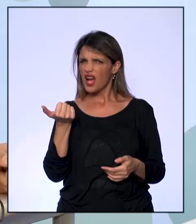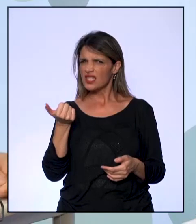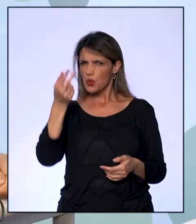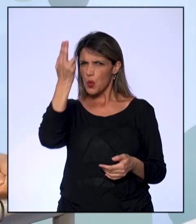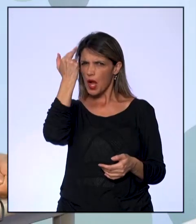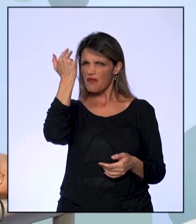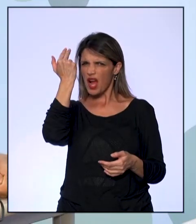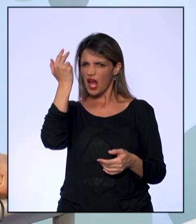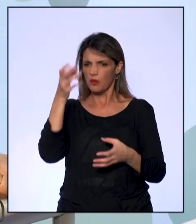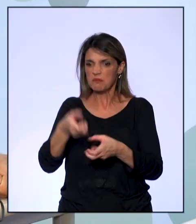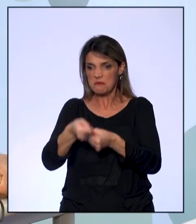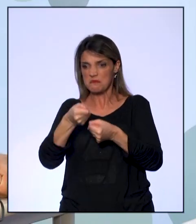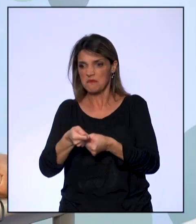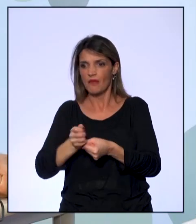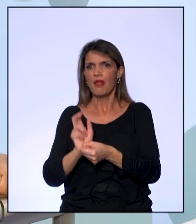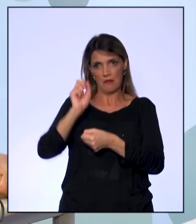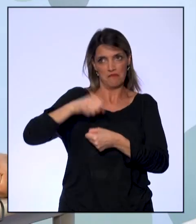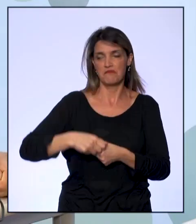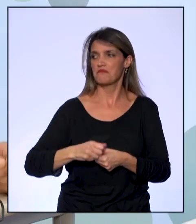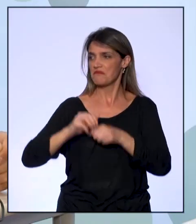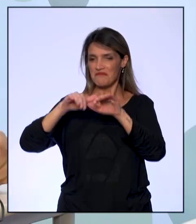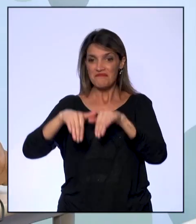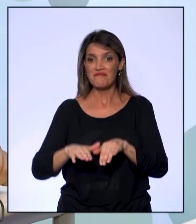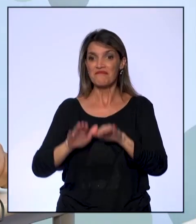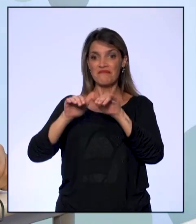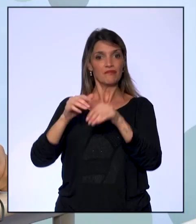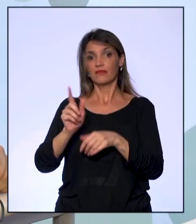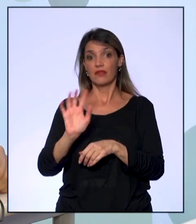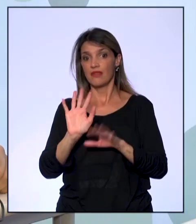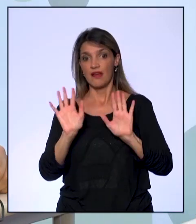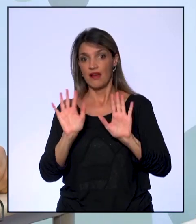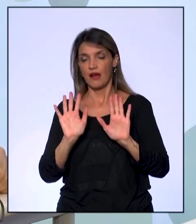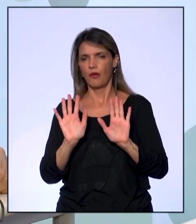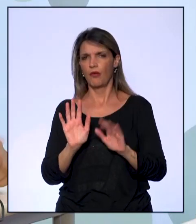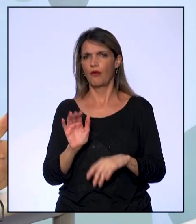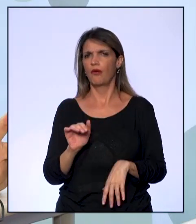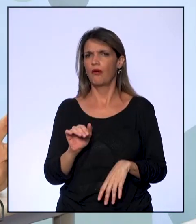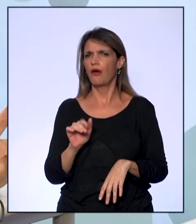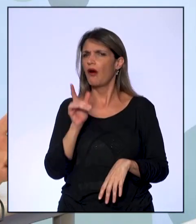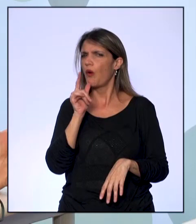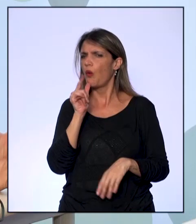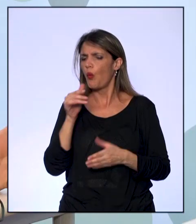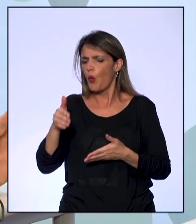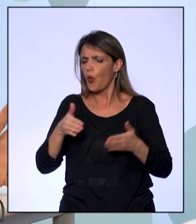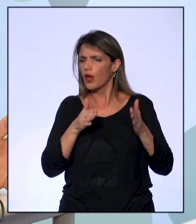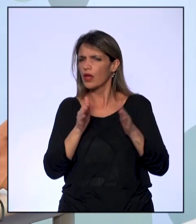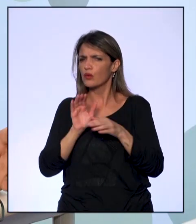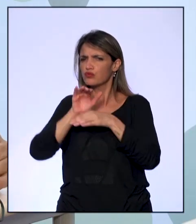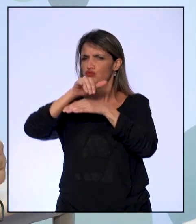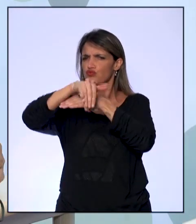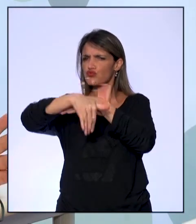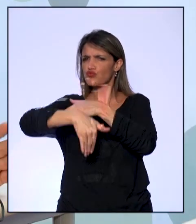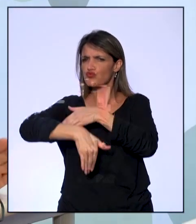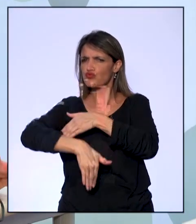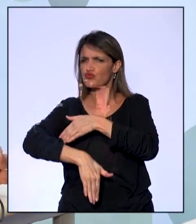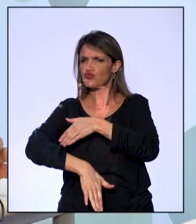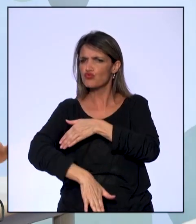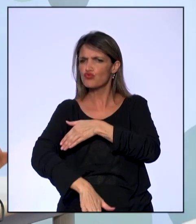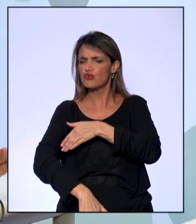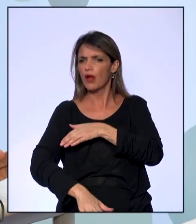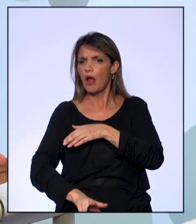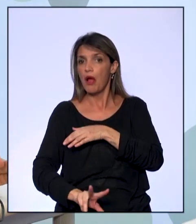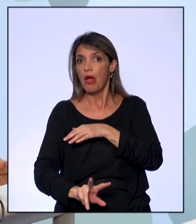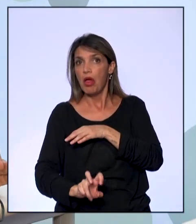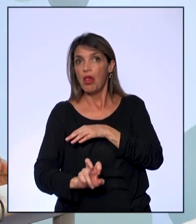cavalo quando ele está dando tranco não é fácil você subir uma ribanceira é para quem não sabe que vão cera